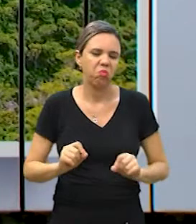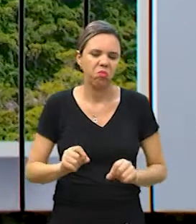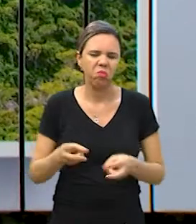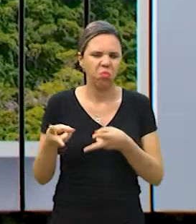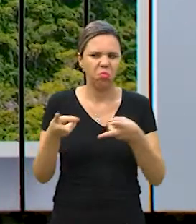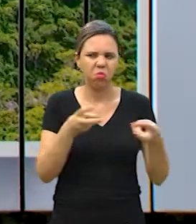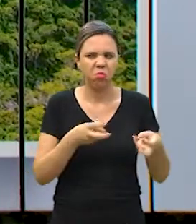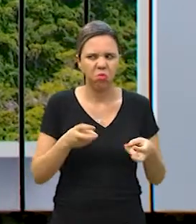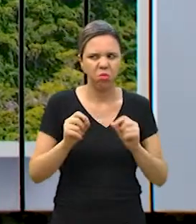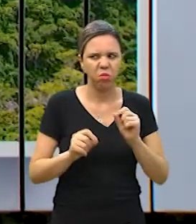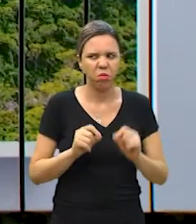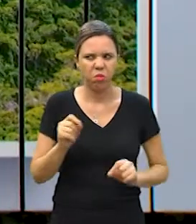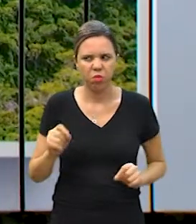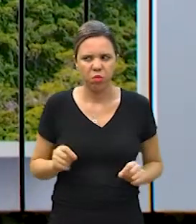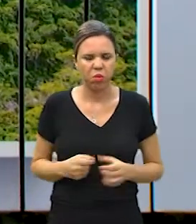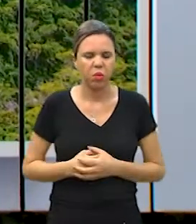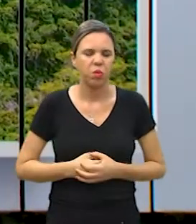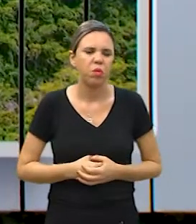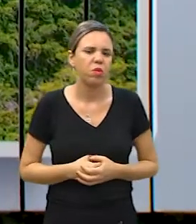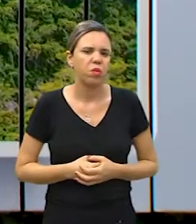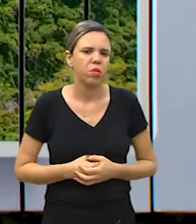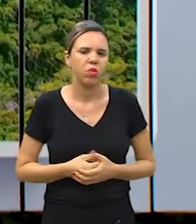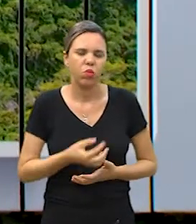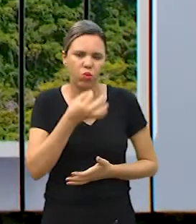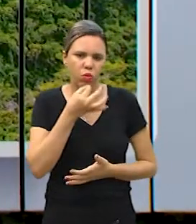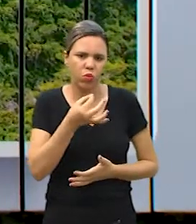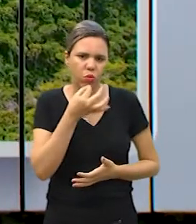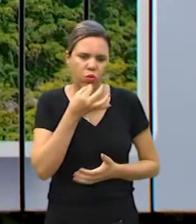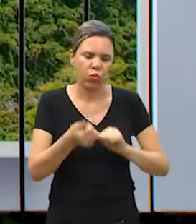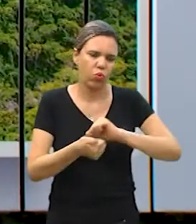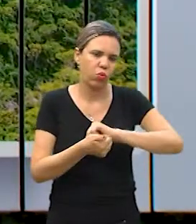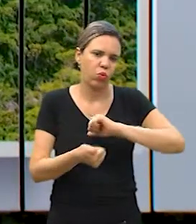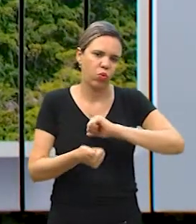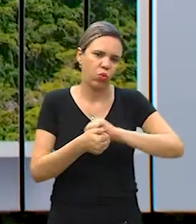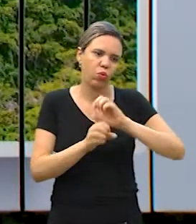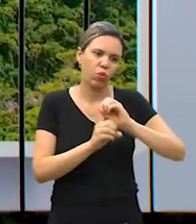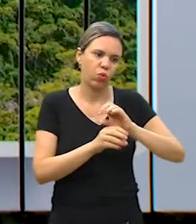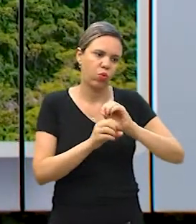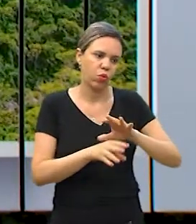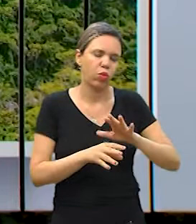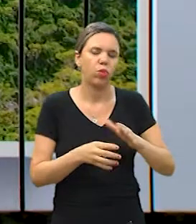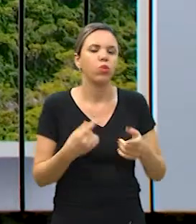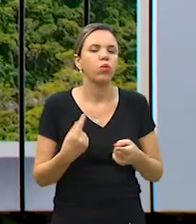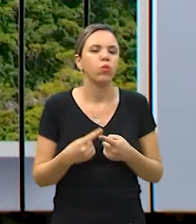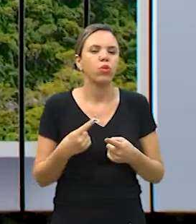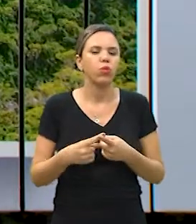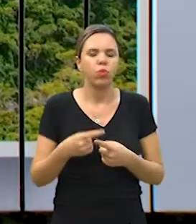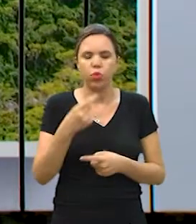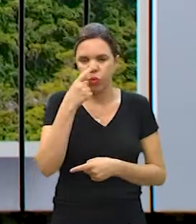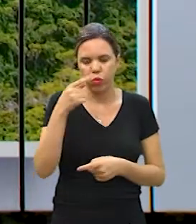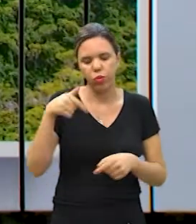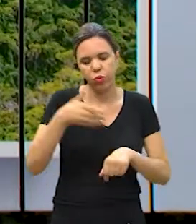você percebe que, do ponto de vista da qualidade da educação, pouca